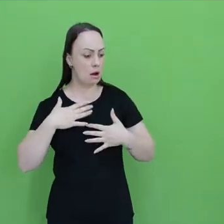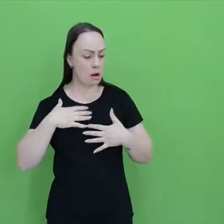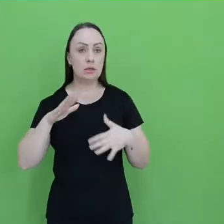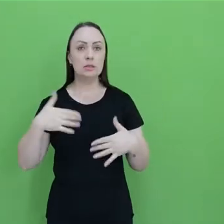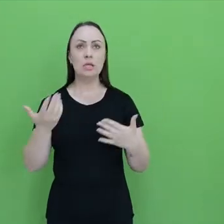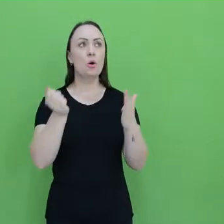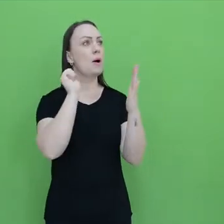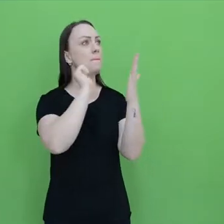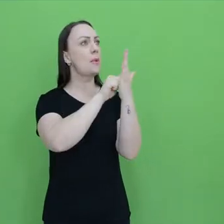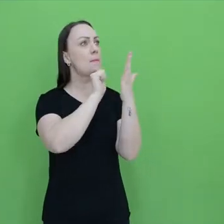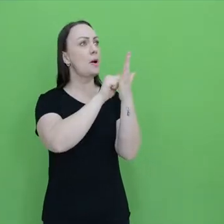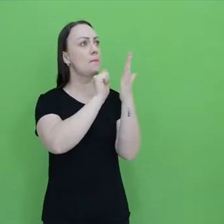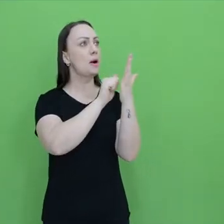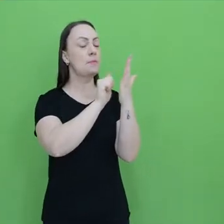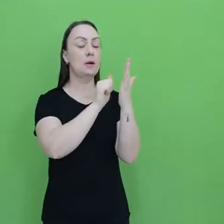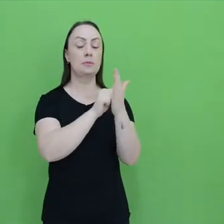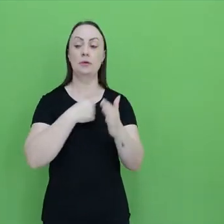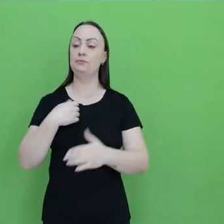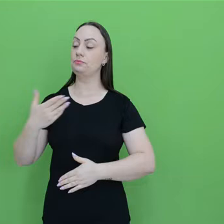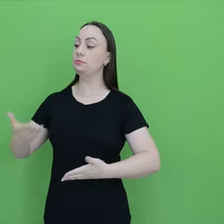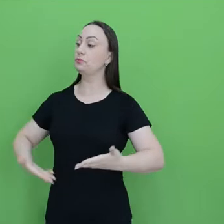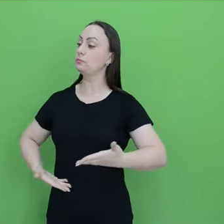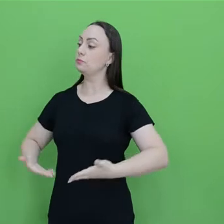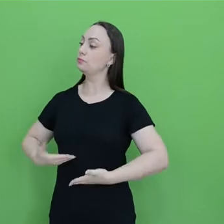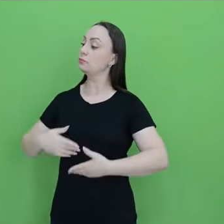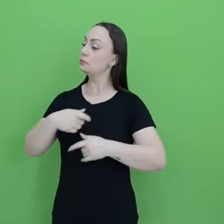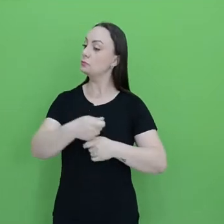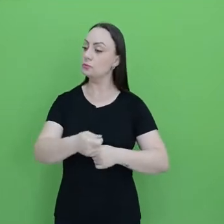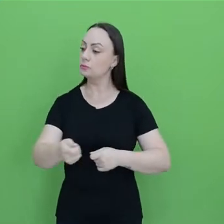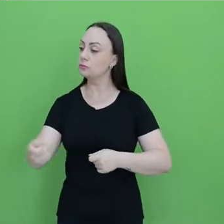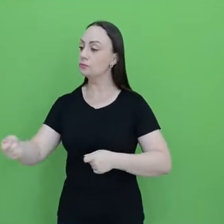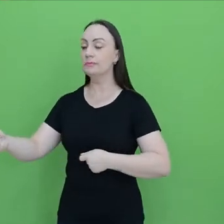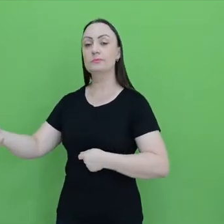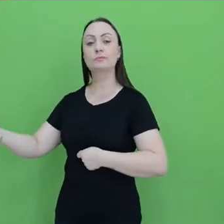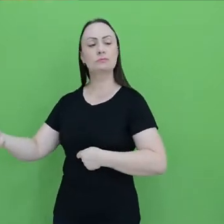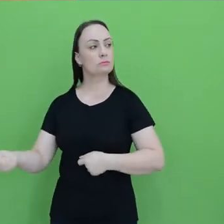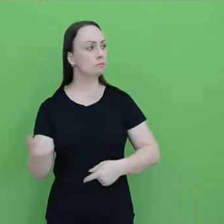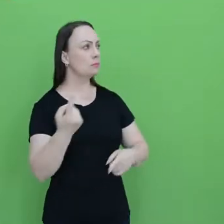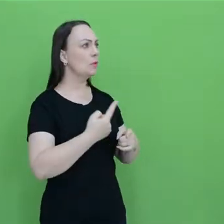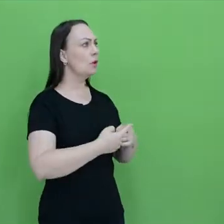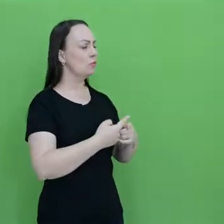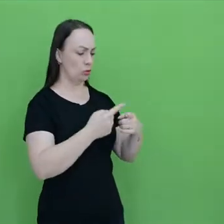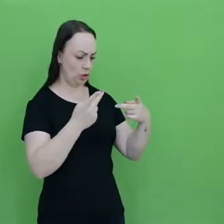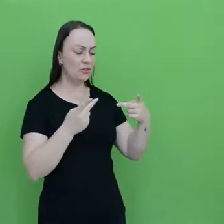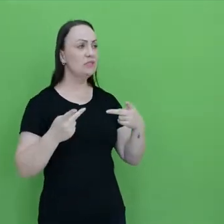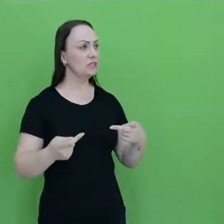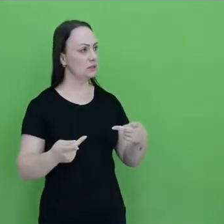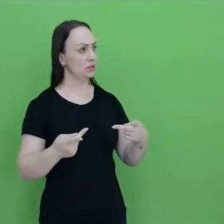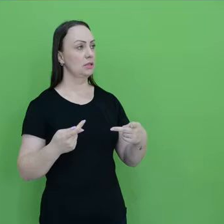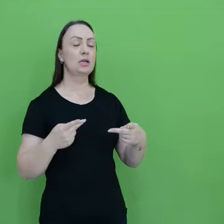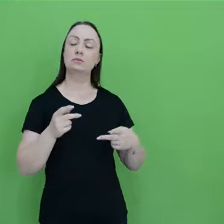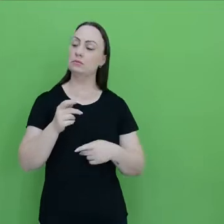então bateu na porta e um empregado veio atender. Ela disse o porquê da sua visita e